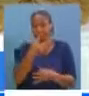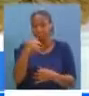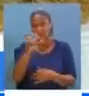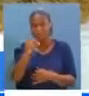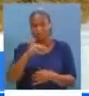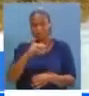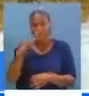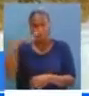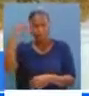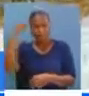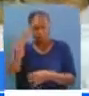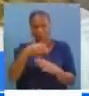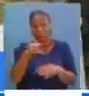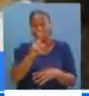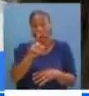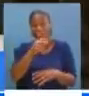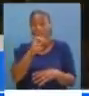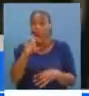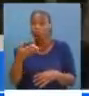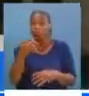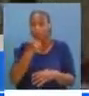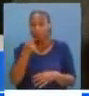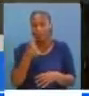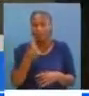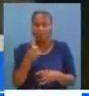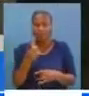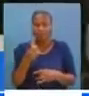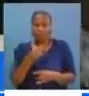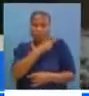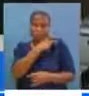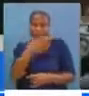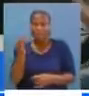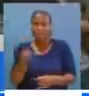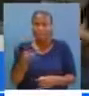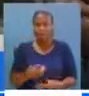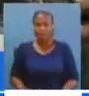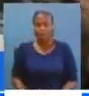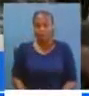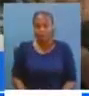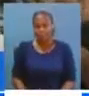aniversário decorre entre 6 e 31 de maio no campus de Palmarejo.